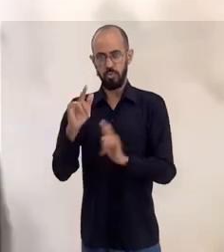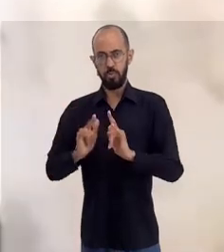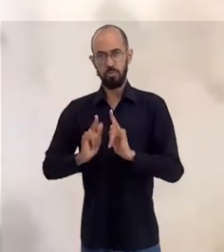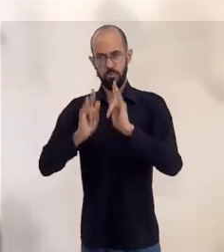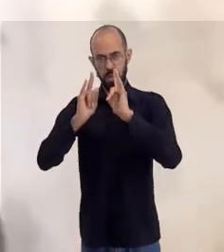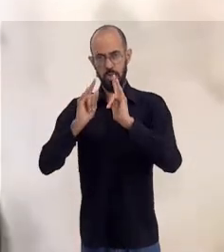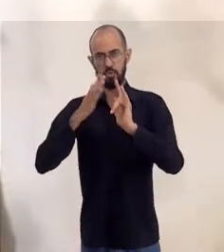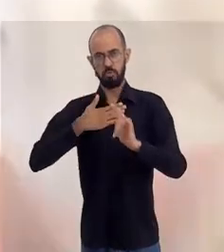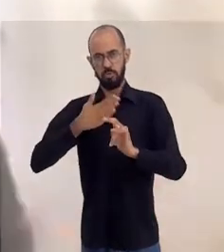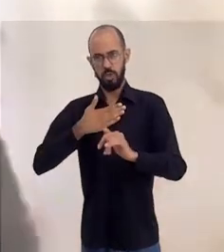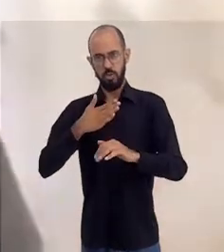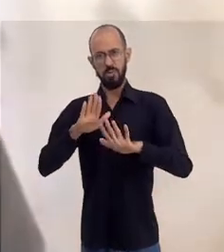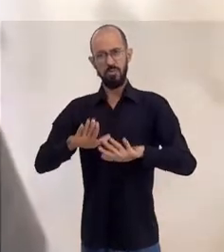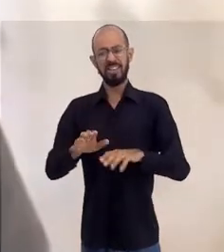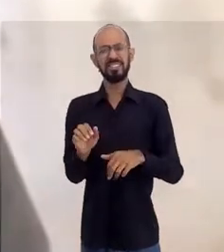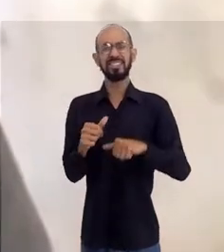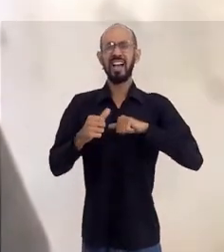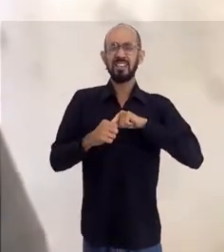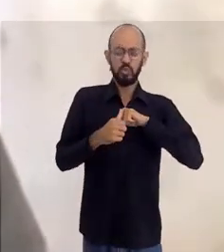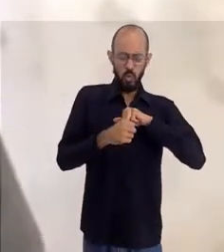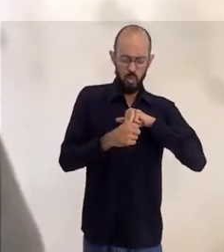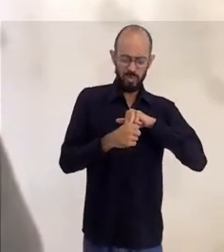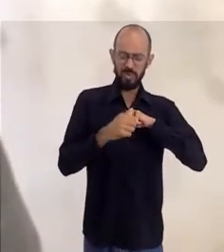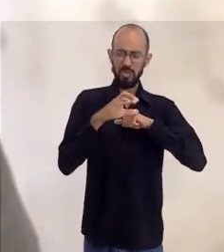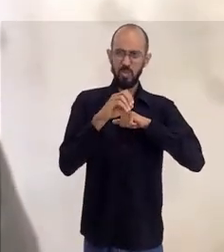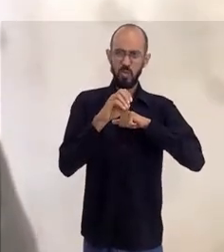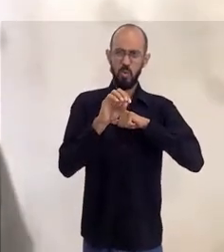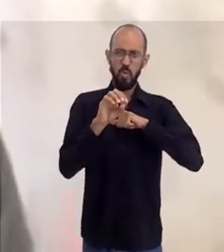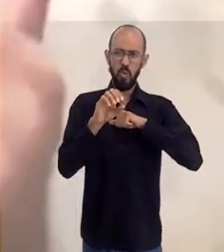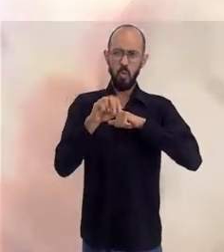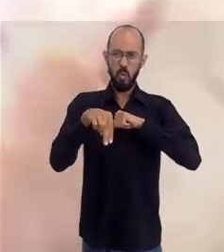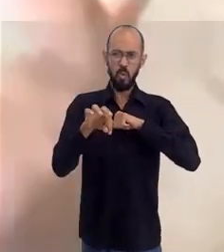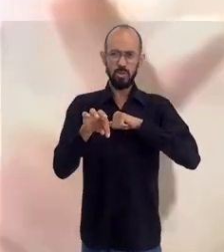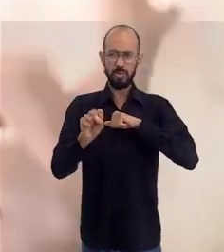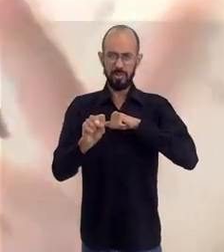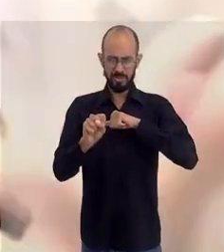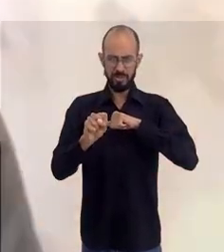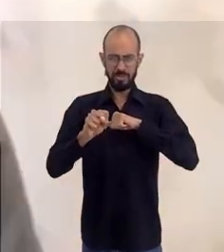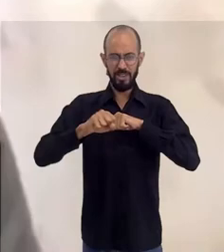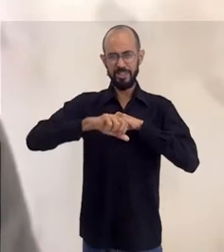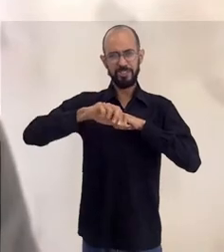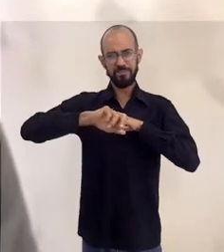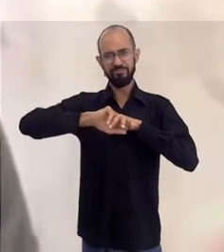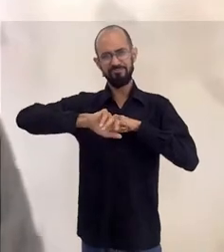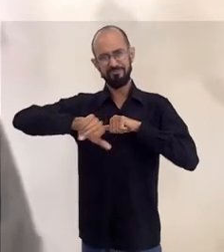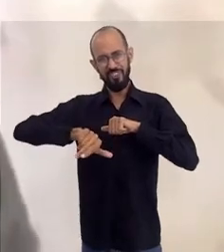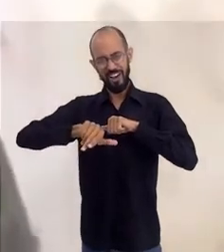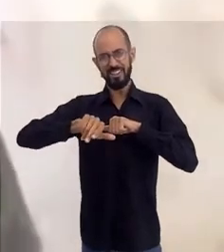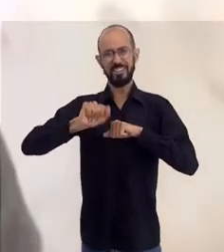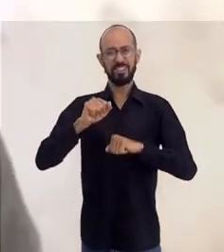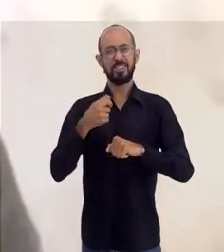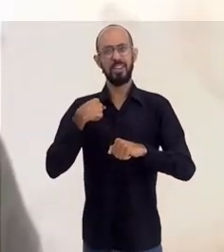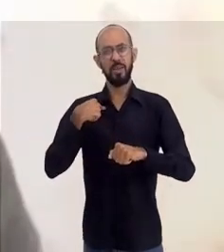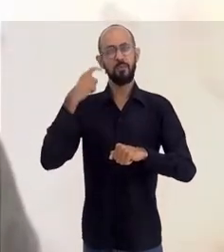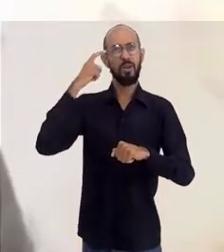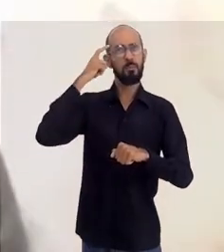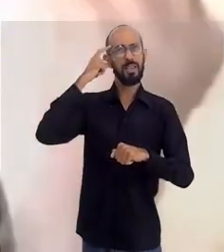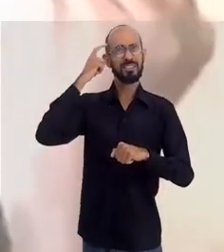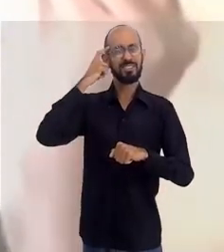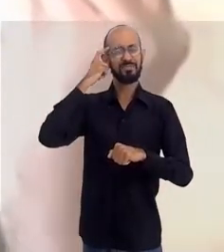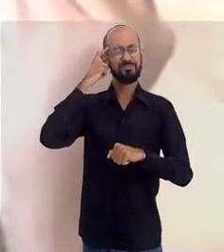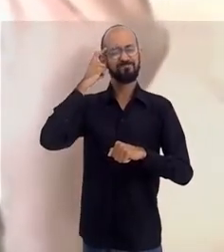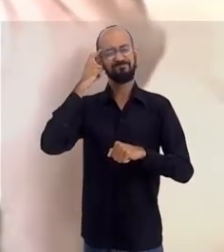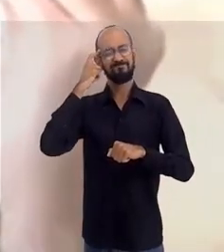precisando de alimentos Mas e as contas básicas de consumo que você mencionou água luz telefone gás foi pensando